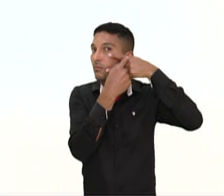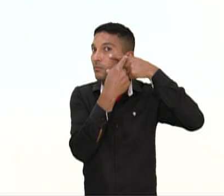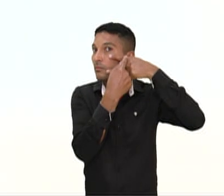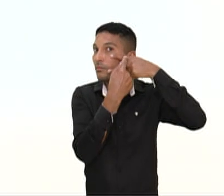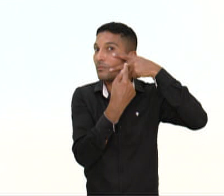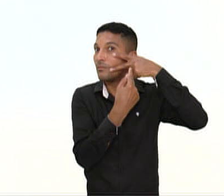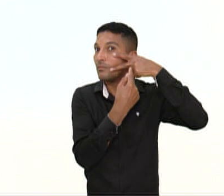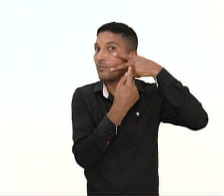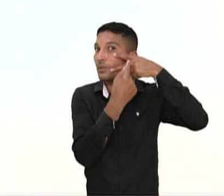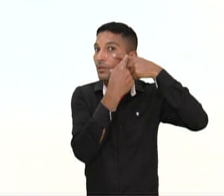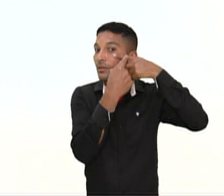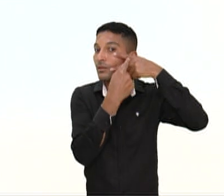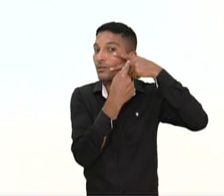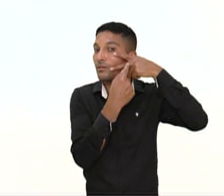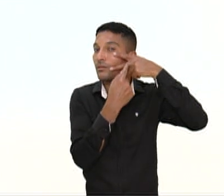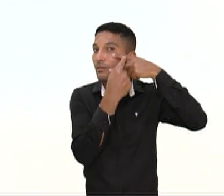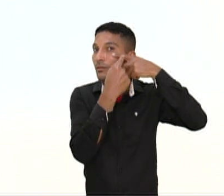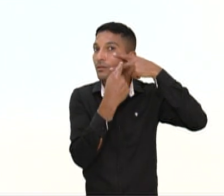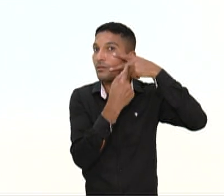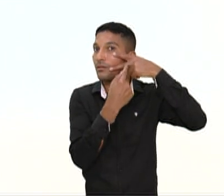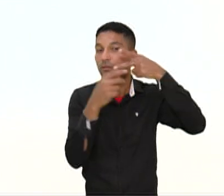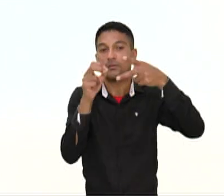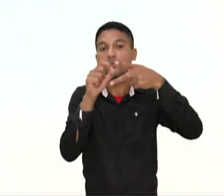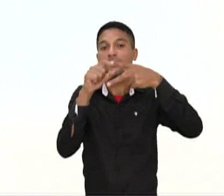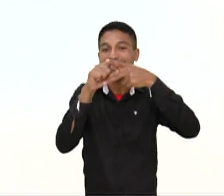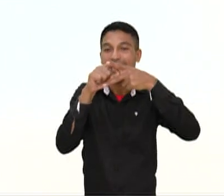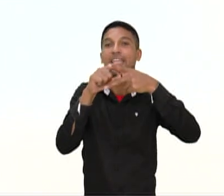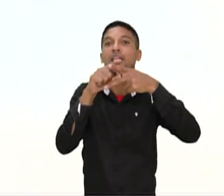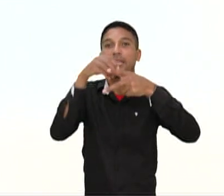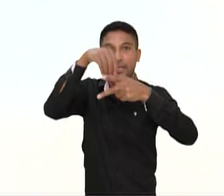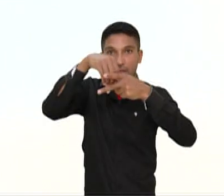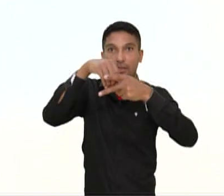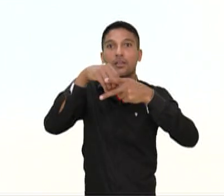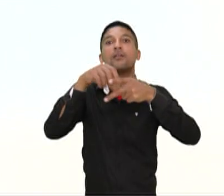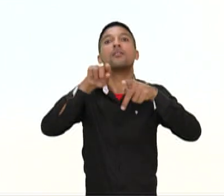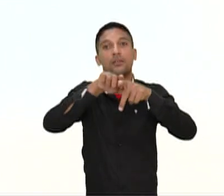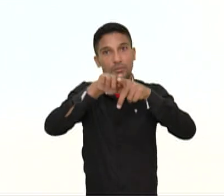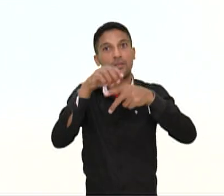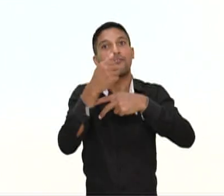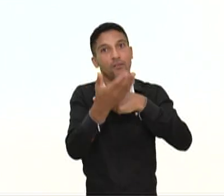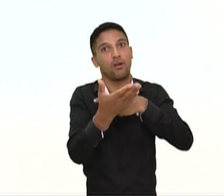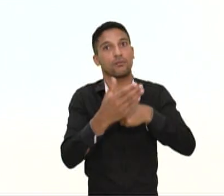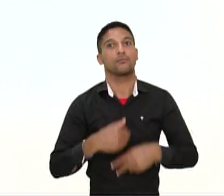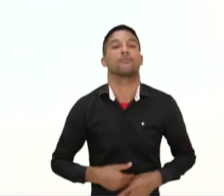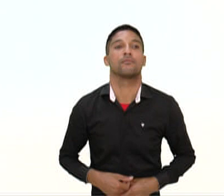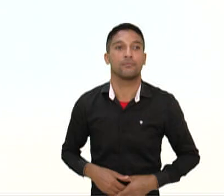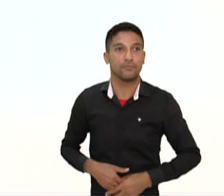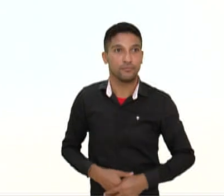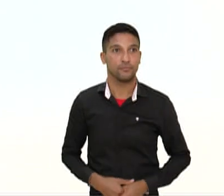outros. O ângulo interno e o externo de um mesmo vértice são sempre